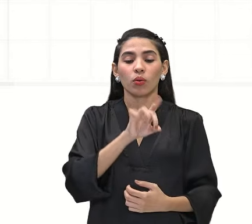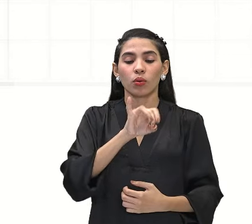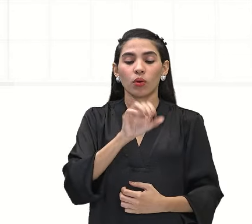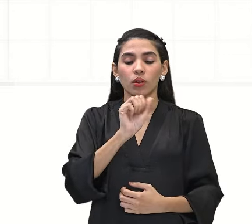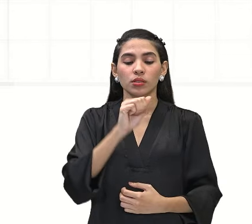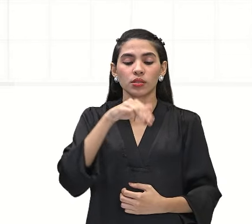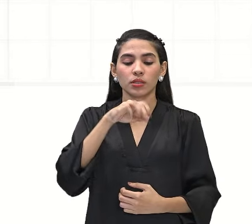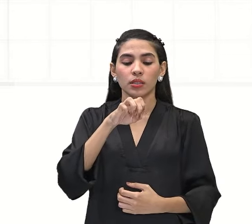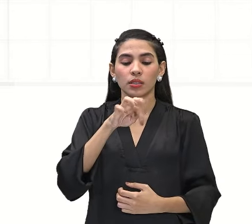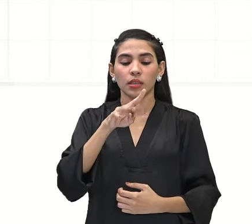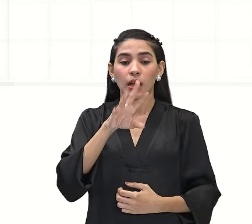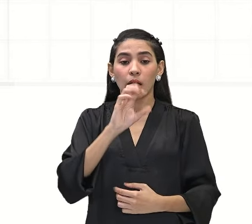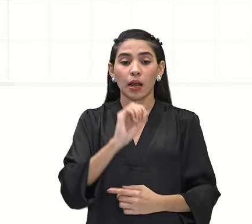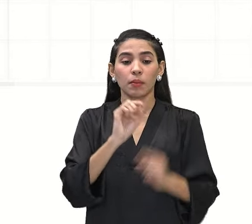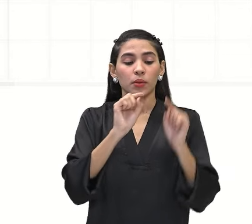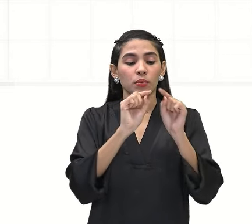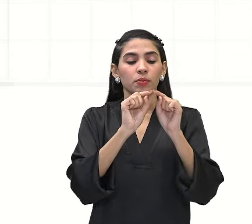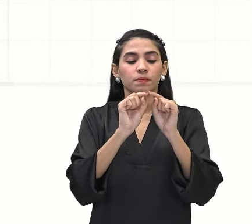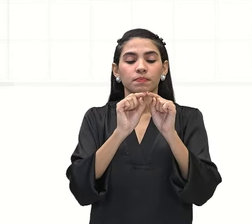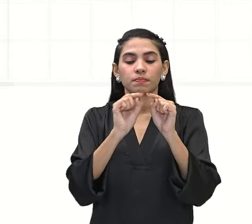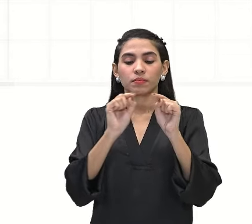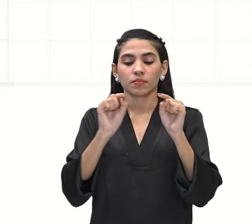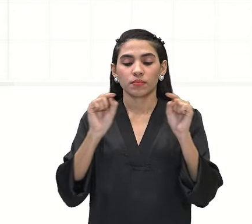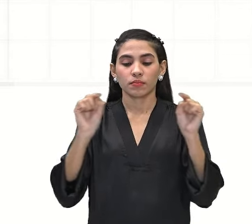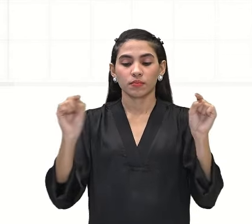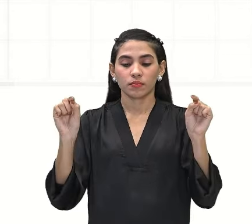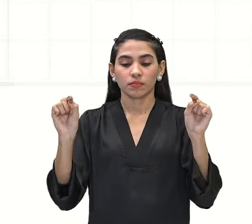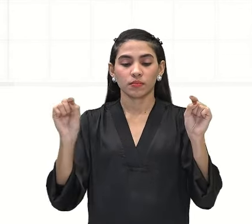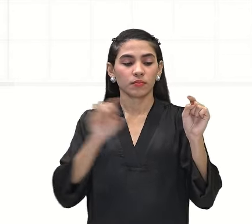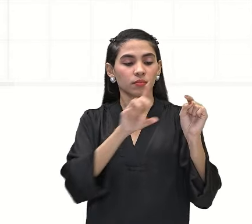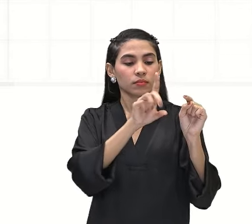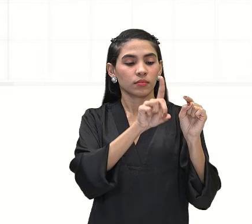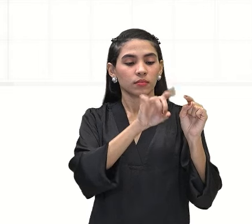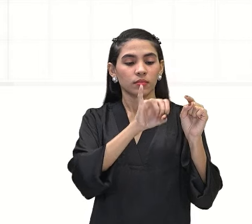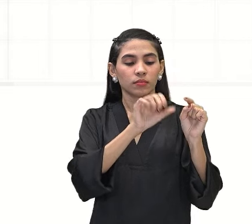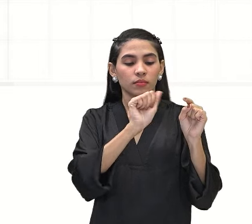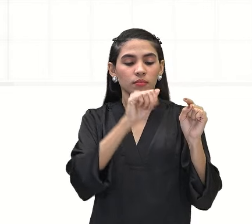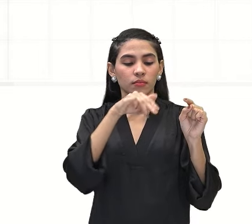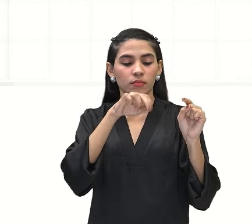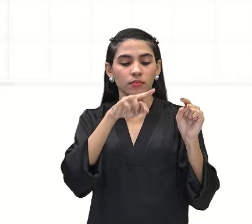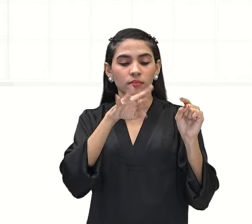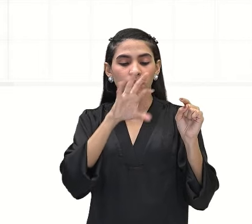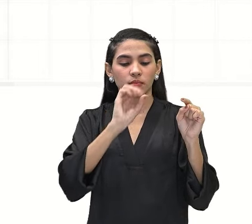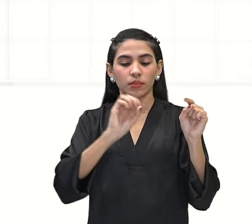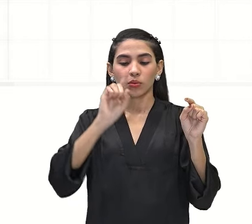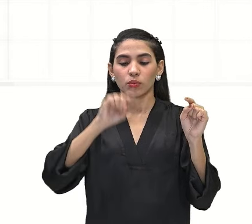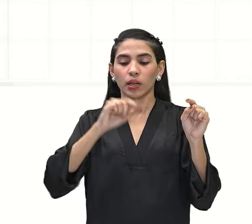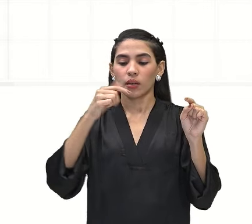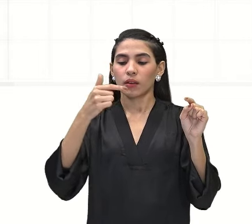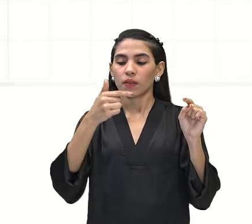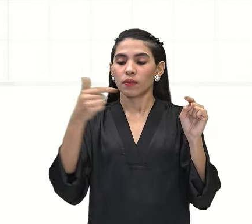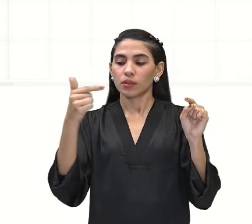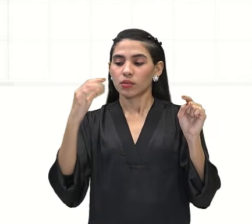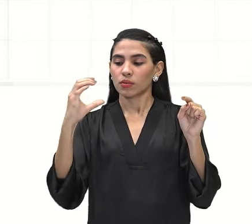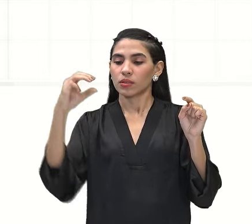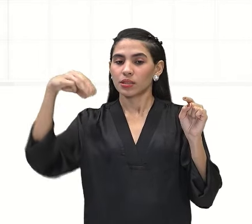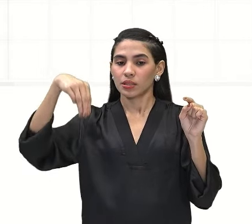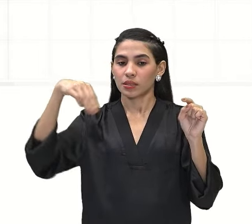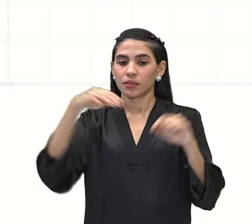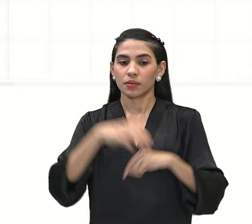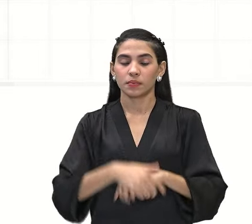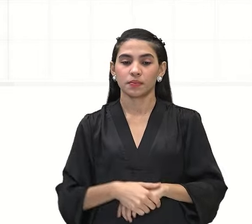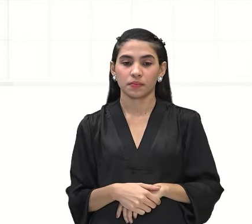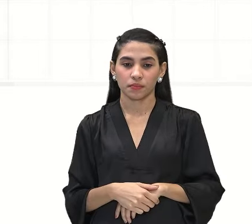que é esse segmento que passa pelo Centro aqui ó o diâmetro é de 22 M olha aqui tá aqui ó